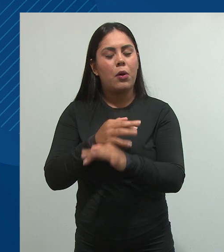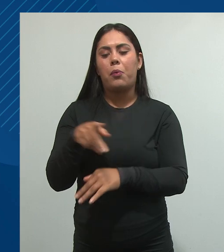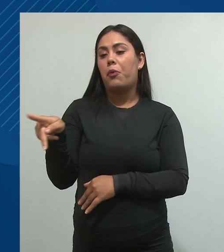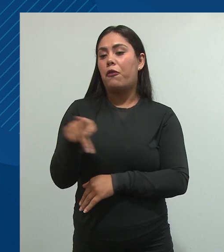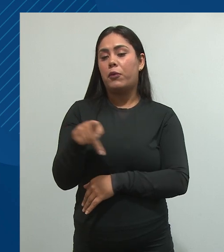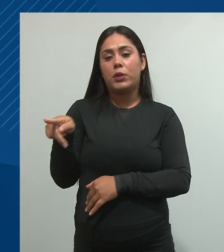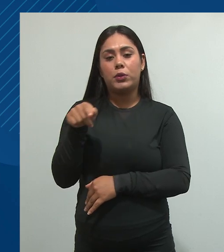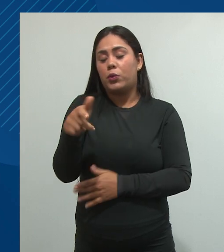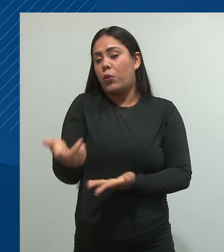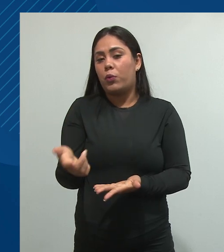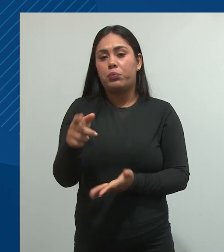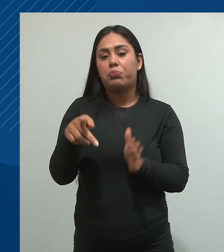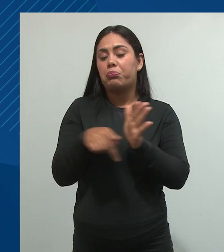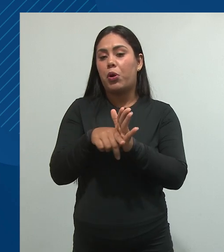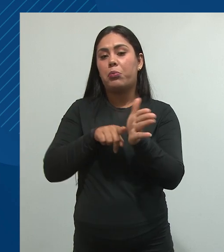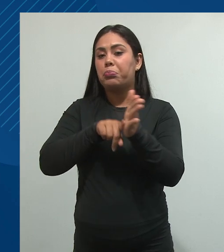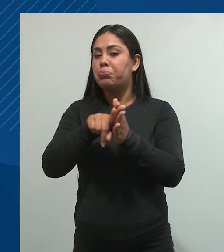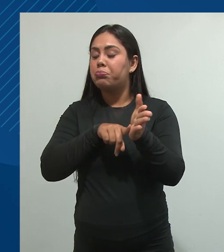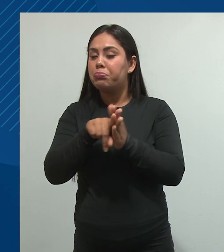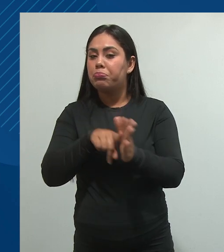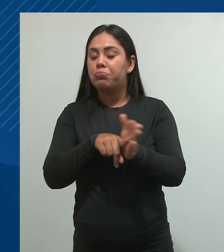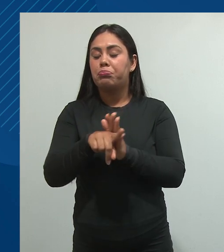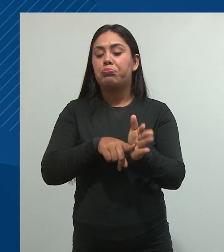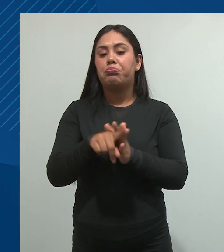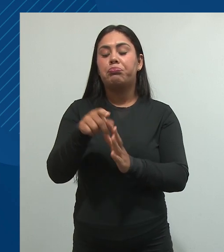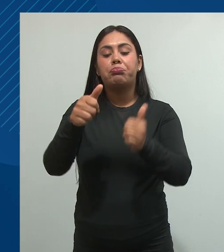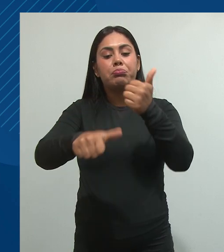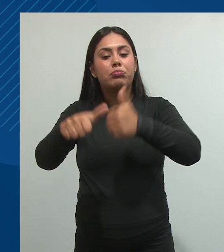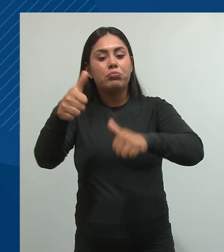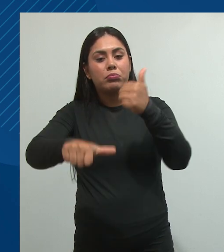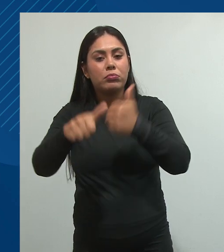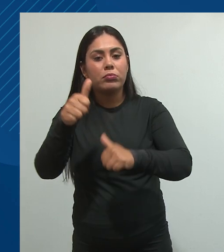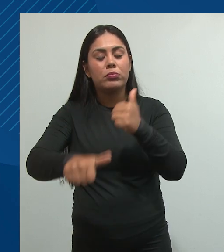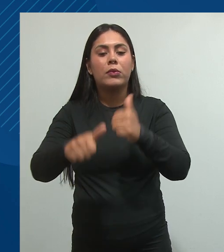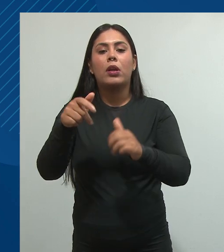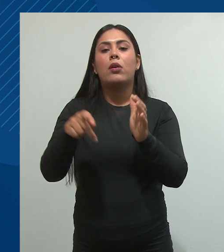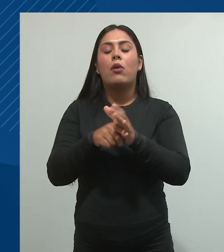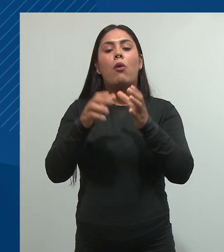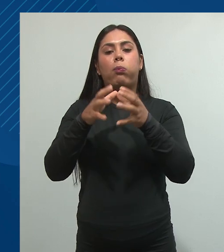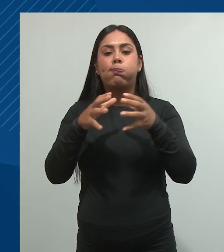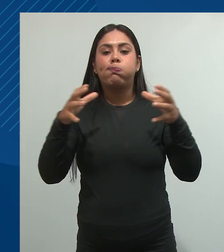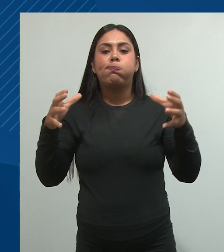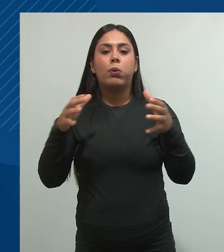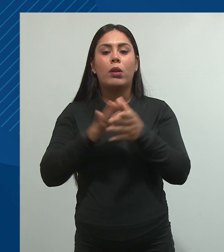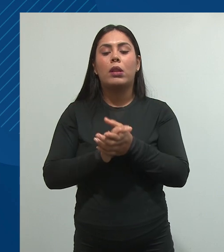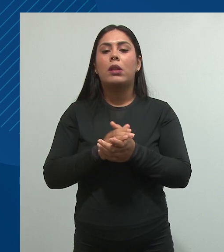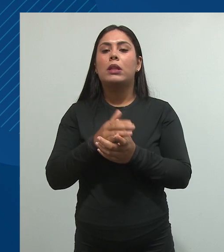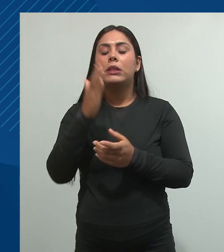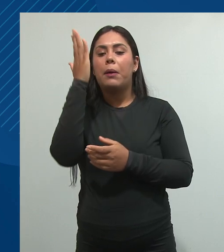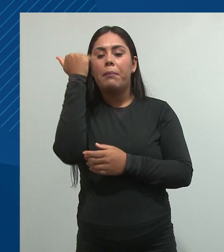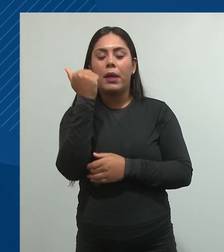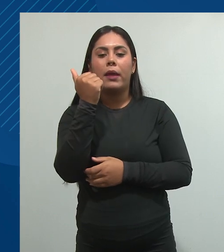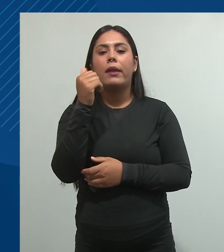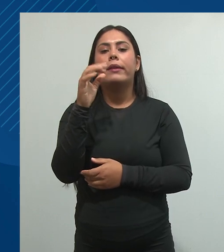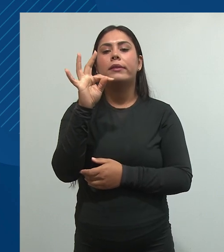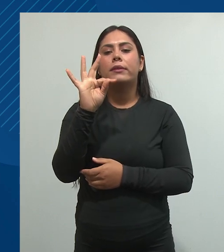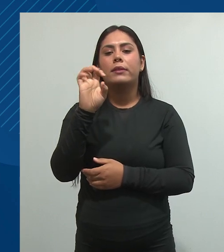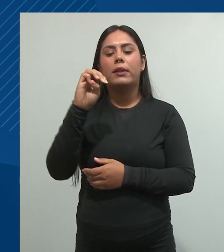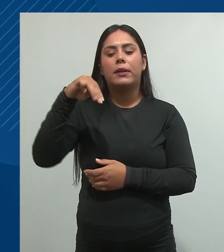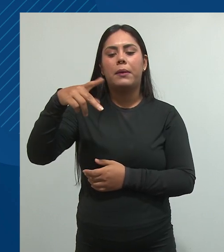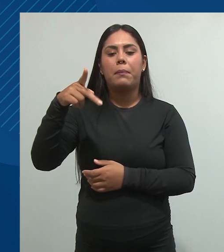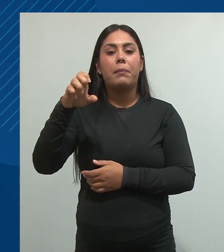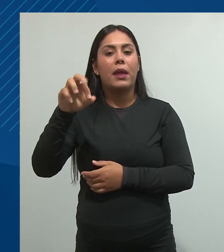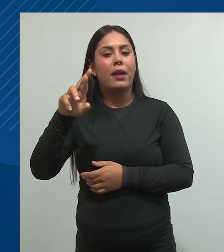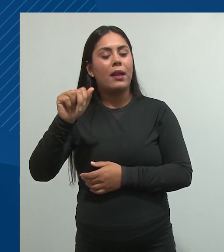física, uma pesquisa em física vai analisar, por exemplo, temperatura, volume, tem uma observação de temperatura e volume. Aí, qual que é a parte